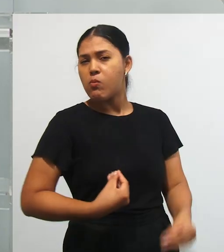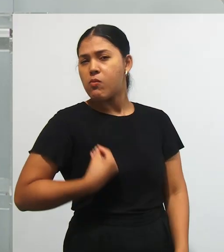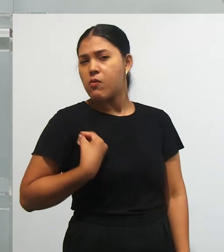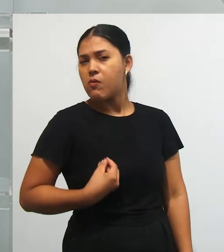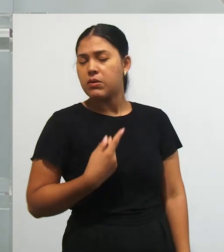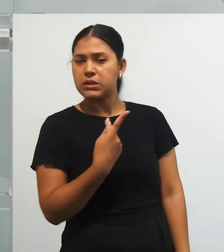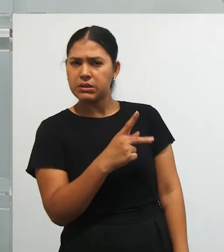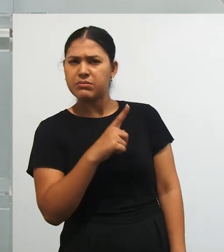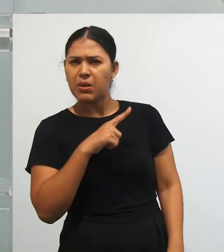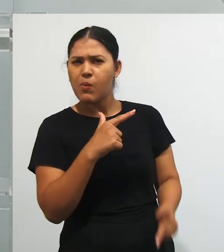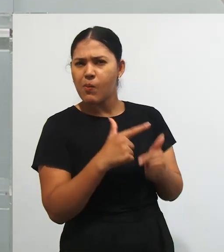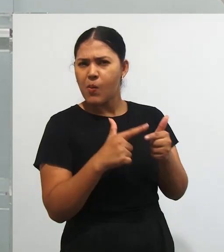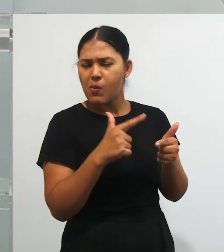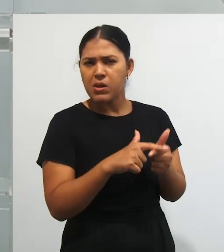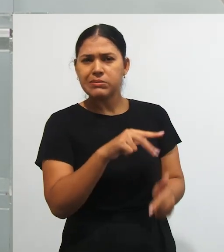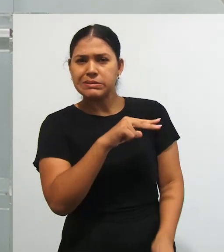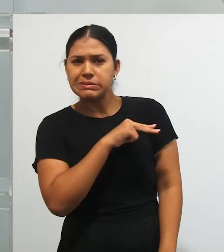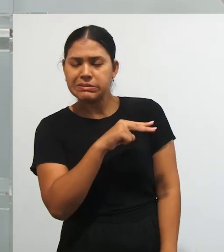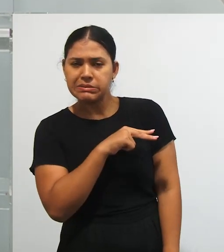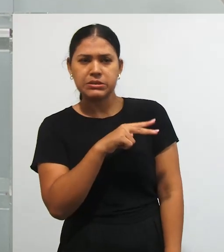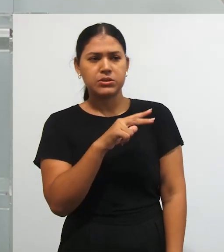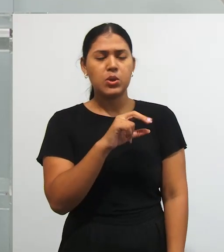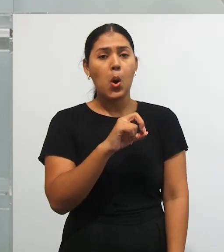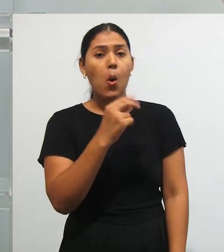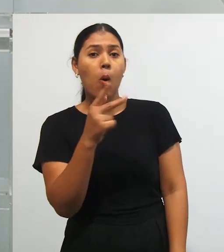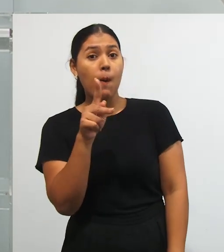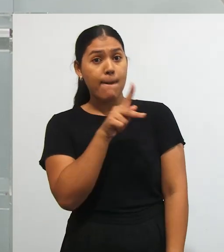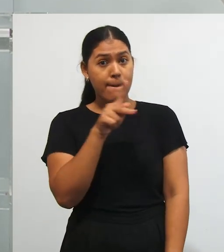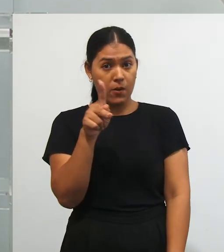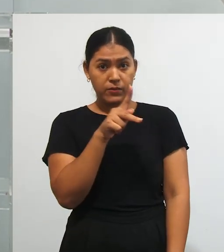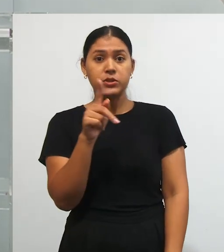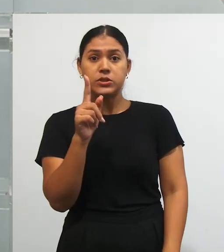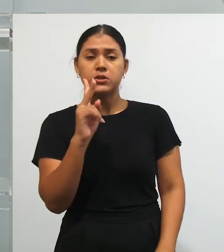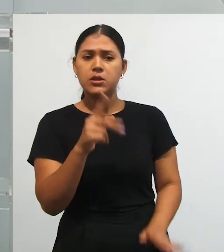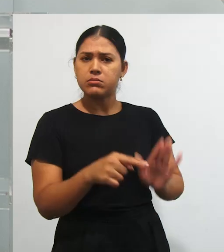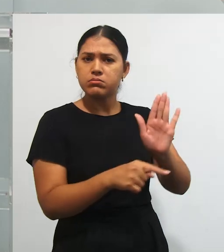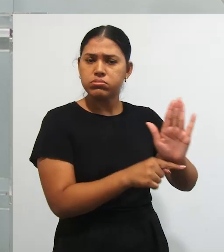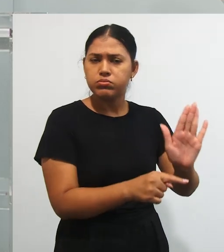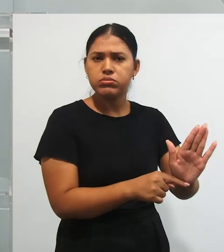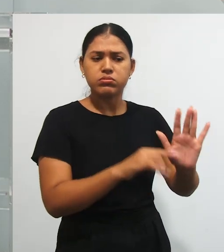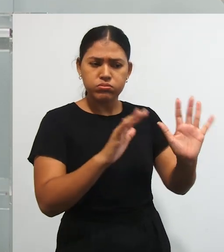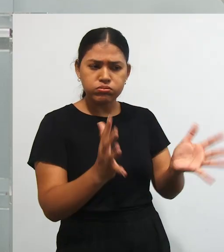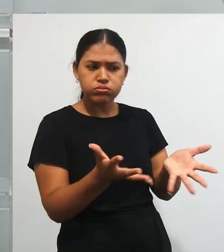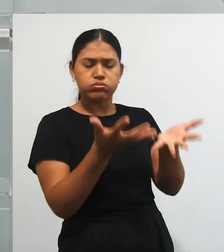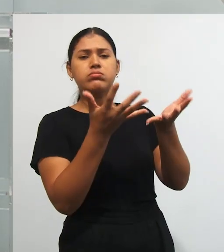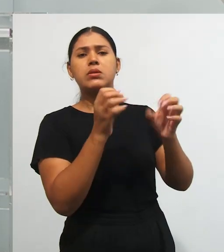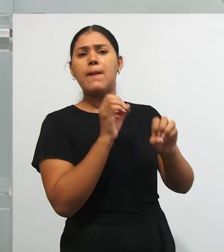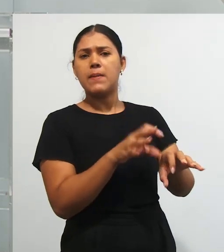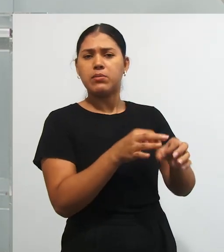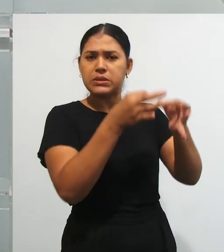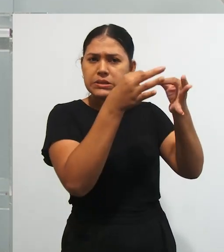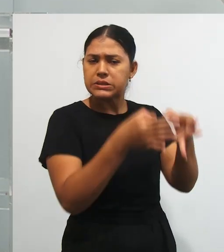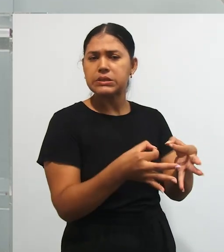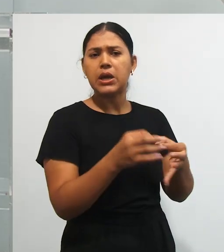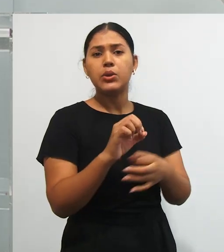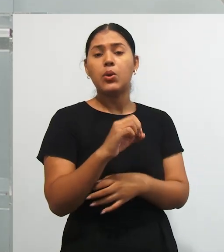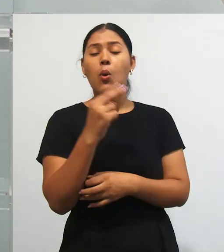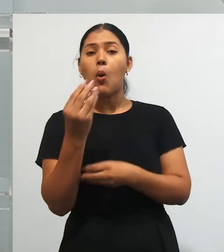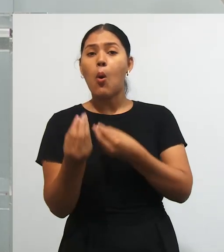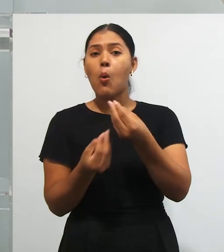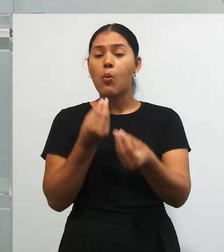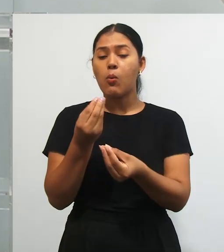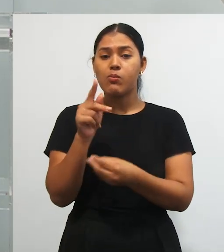passando, né? Se os professores que os atendem estão devidamente instrumentalizados ou não estão, ou que condições que os